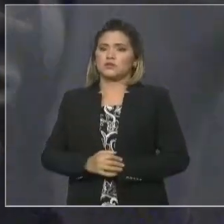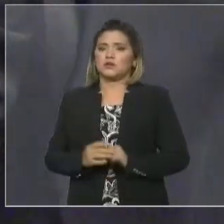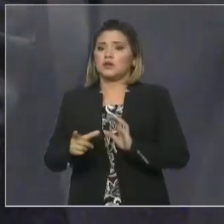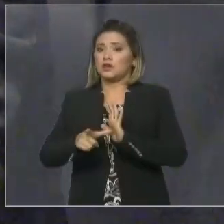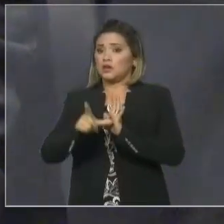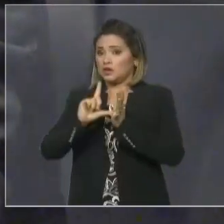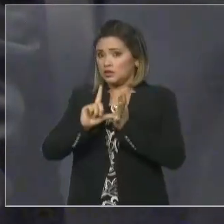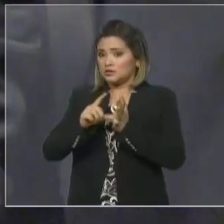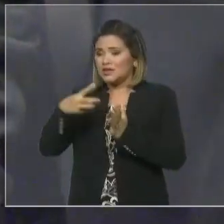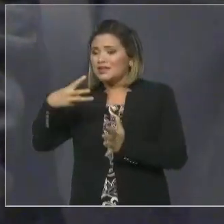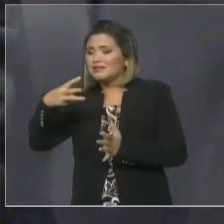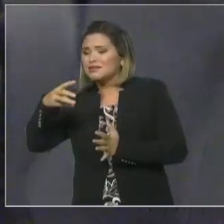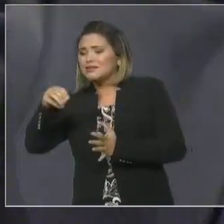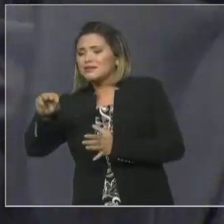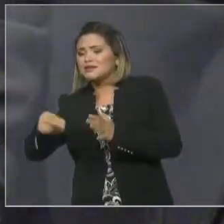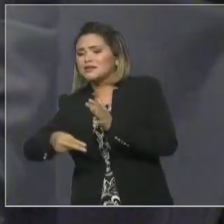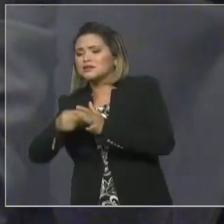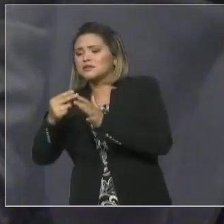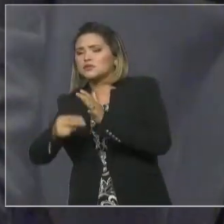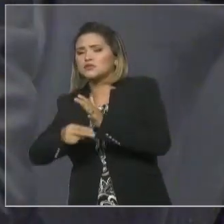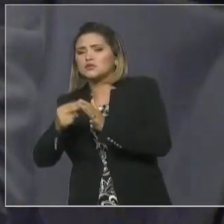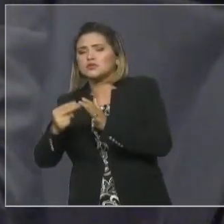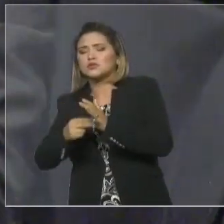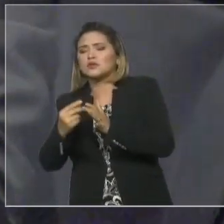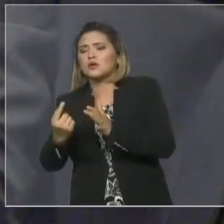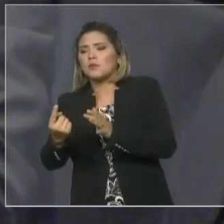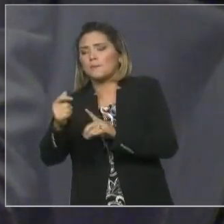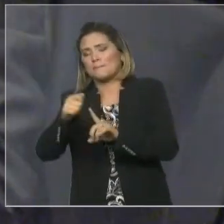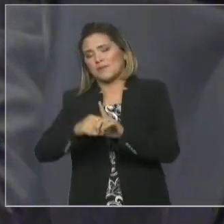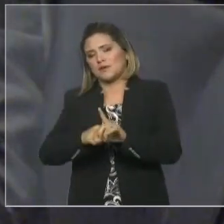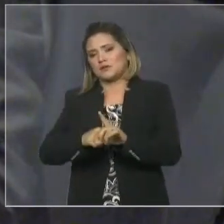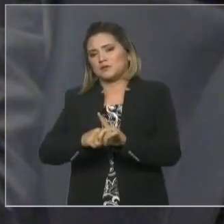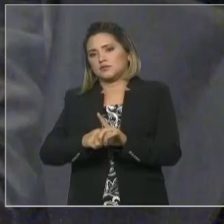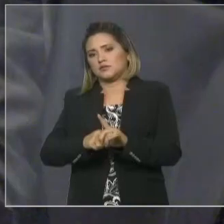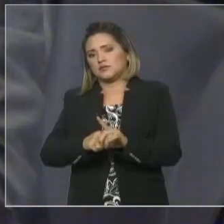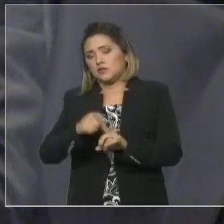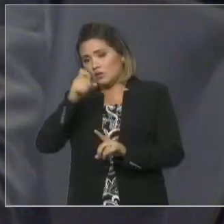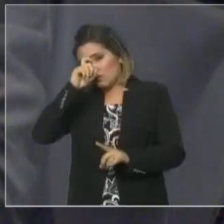200, 300, chega-se às vezes até a 400 cirurgias.